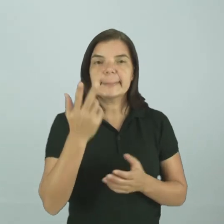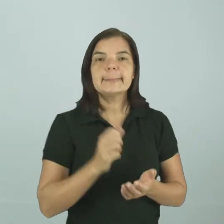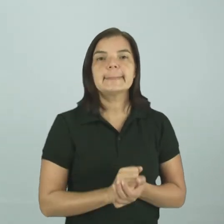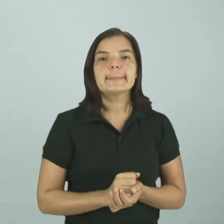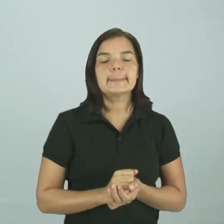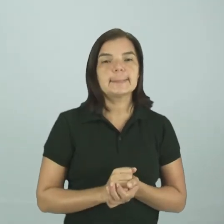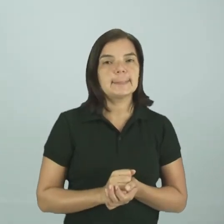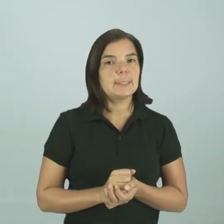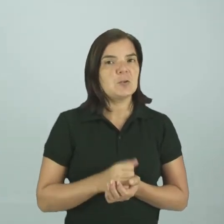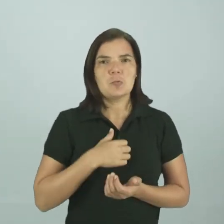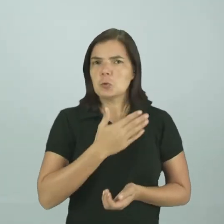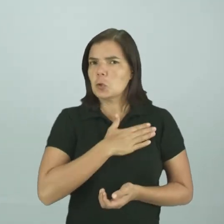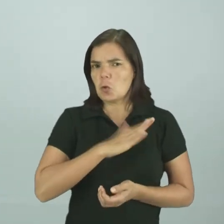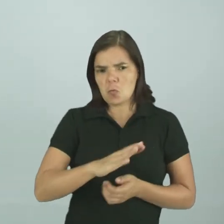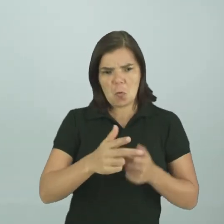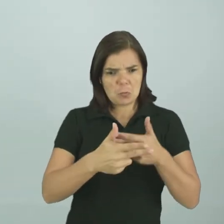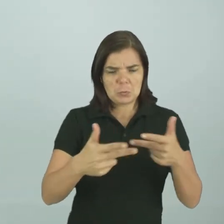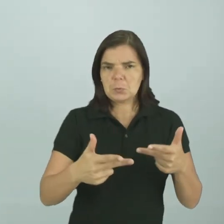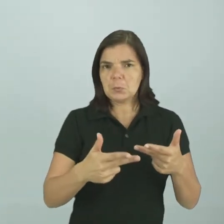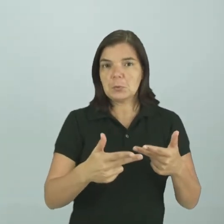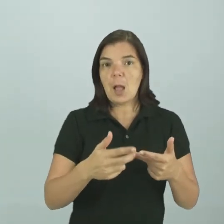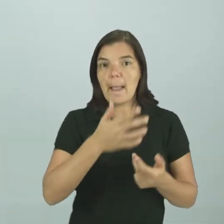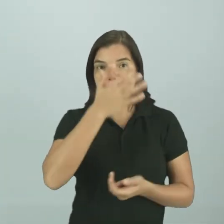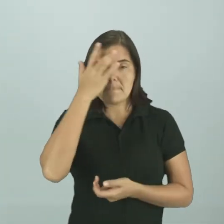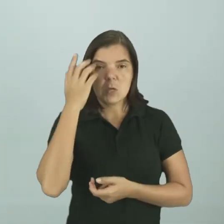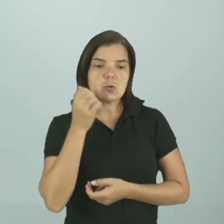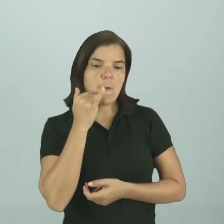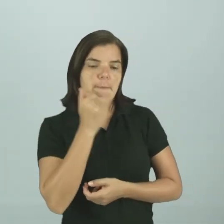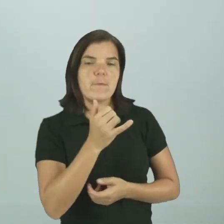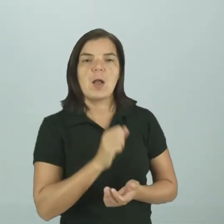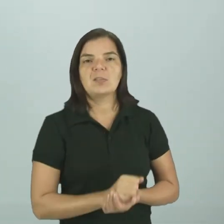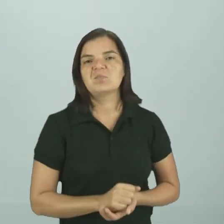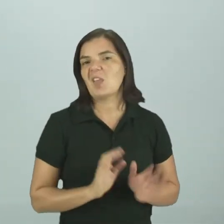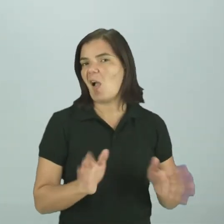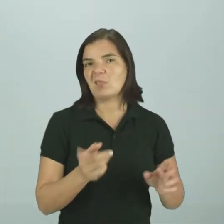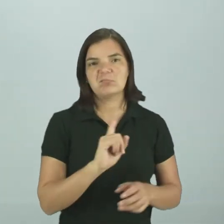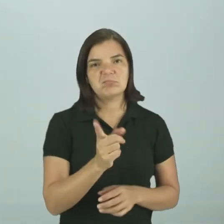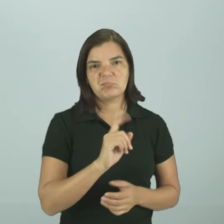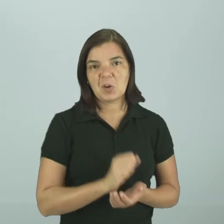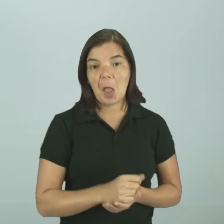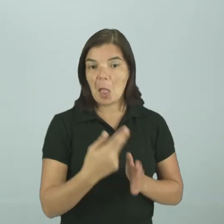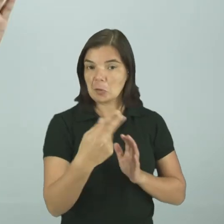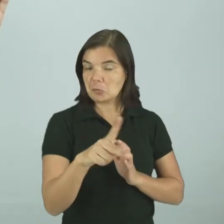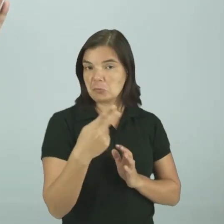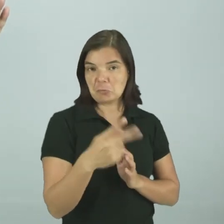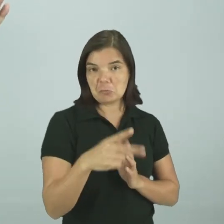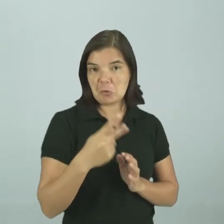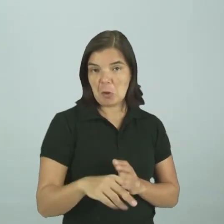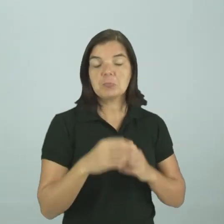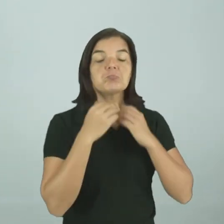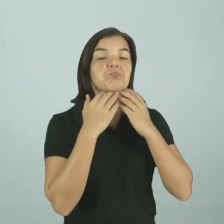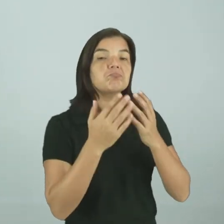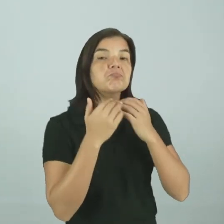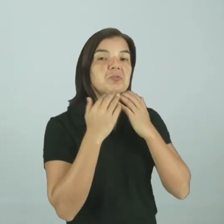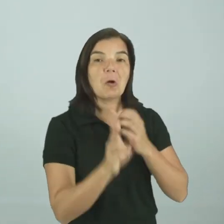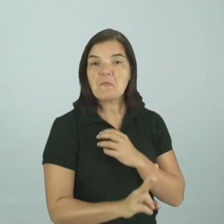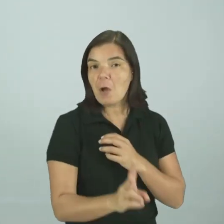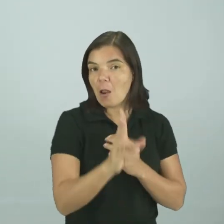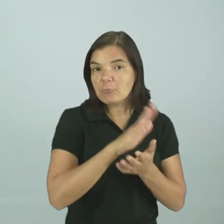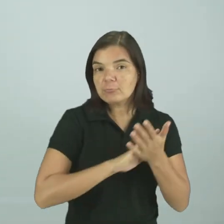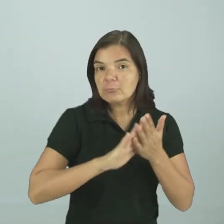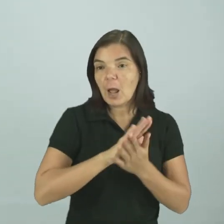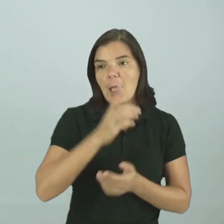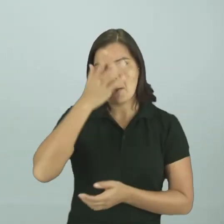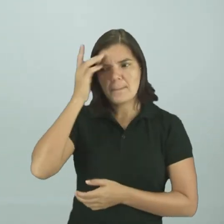acha alguma coisa, você não gosta daquilo. Aí alguém vem e fala, ah, não, é seu, mas você não dá confiança, você não dá valor. E